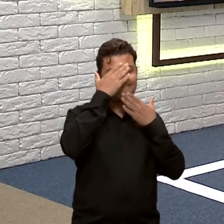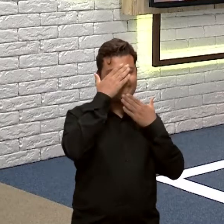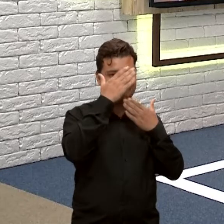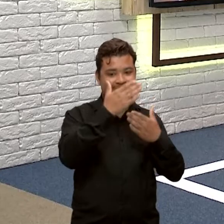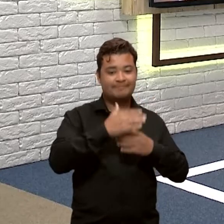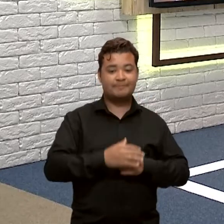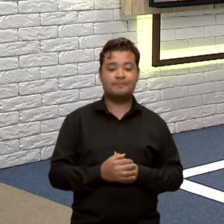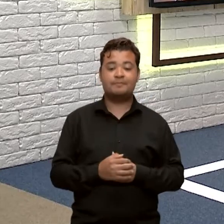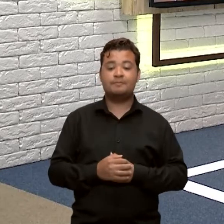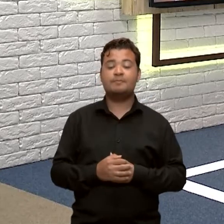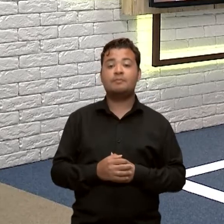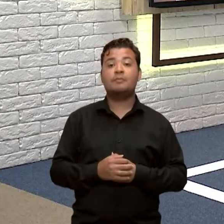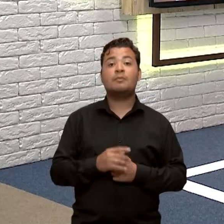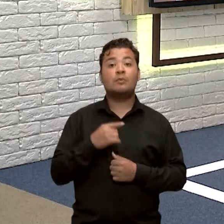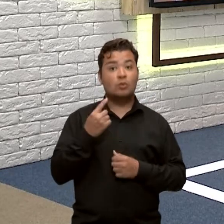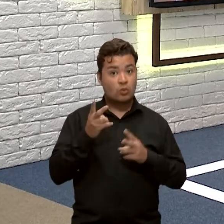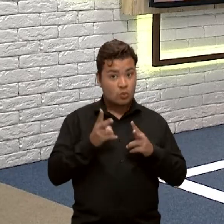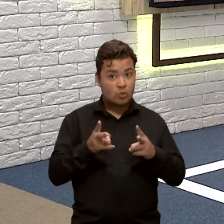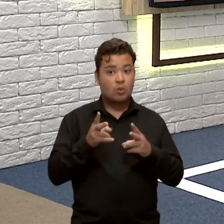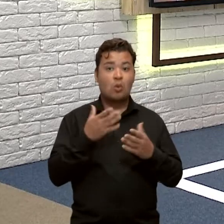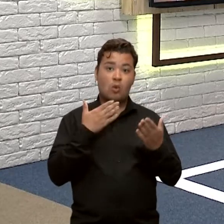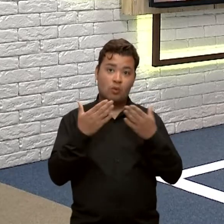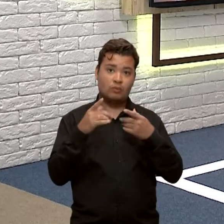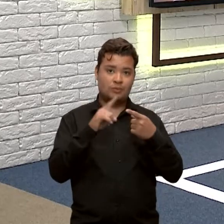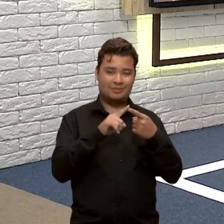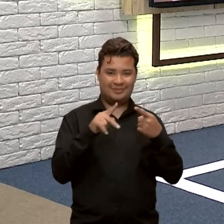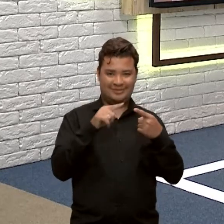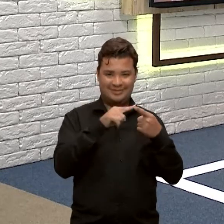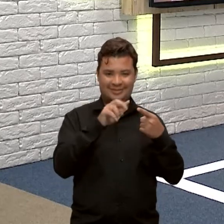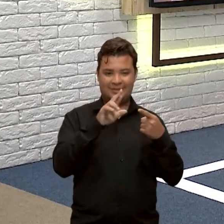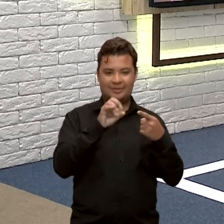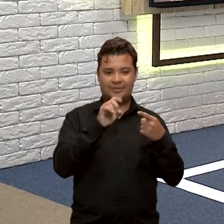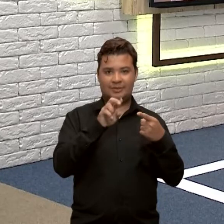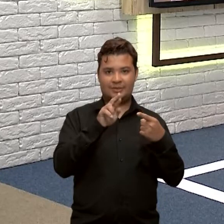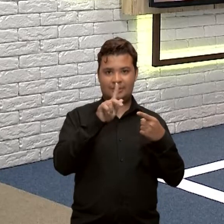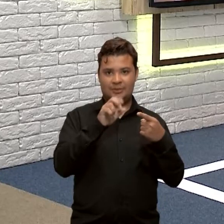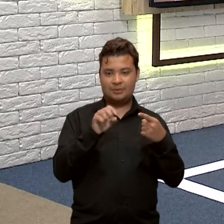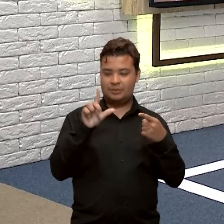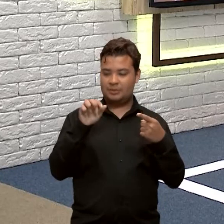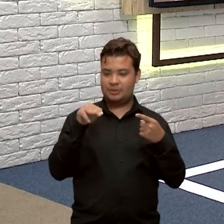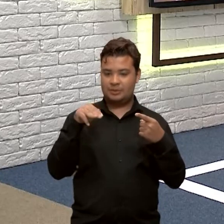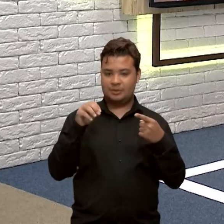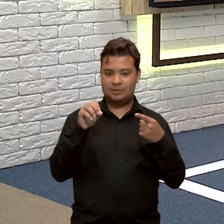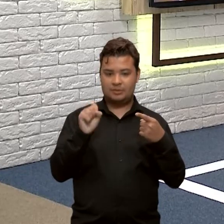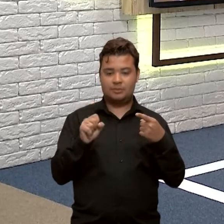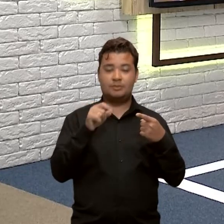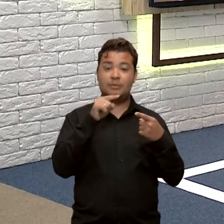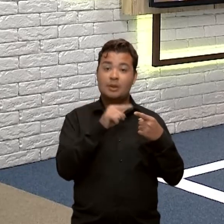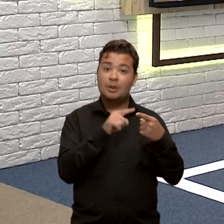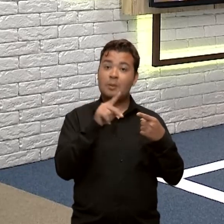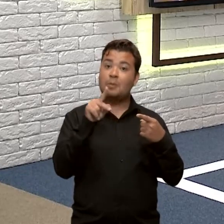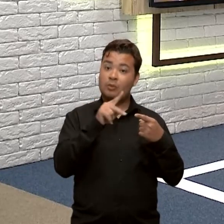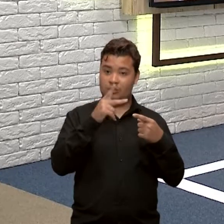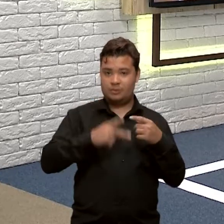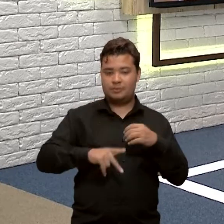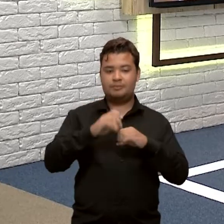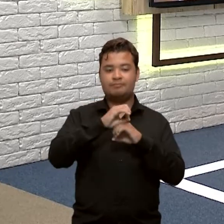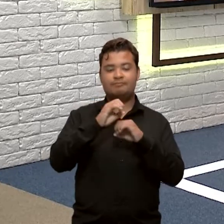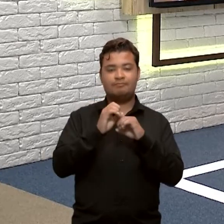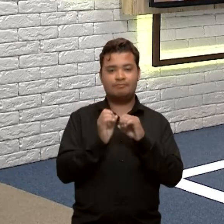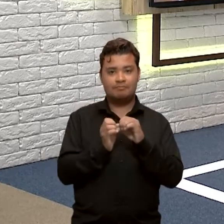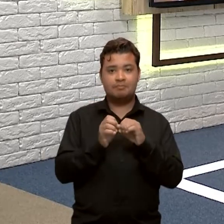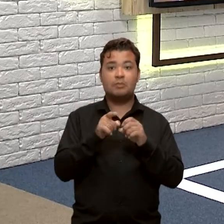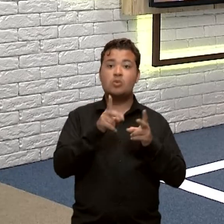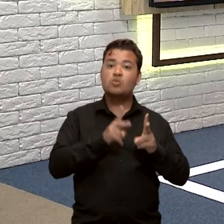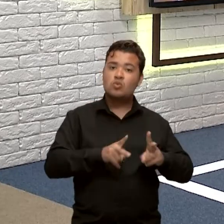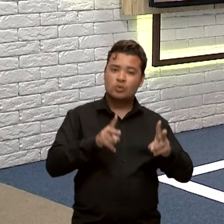Só para lembrar que a gente continua conversando com o professor Rodrigo Lemos, também, que é da escola, que é professor aqui da UFG e que vai